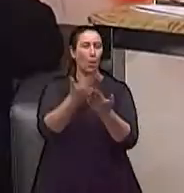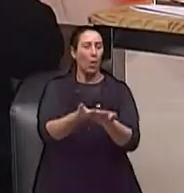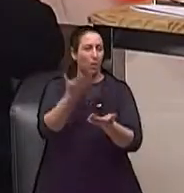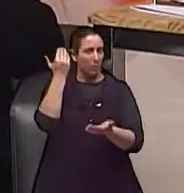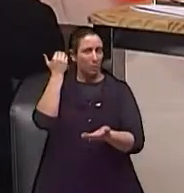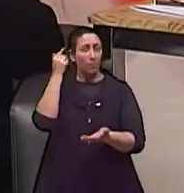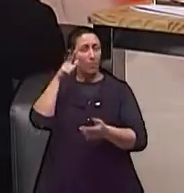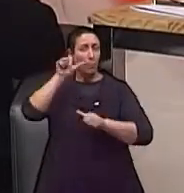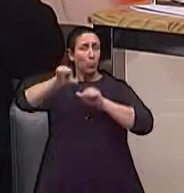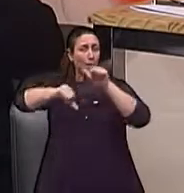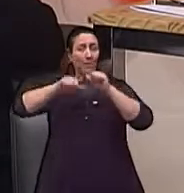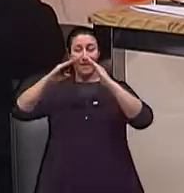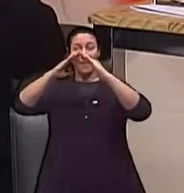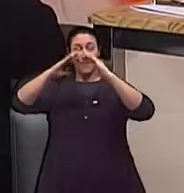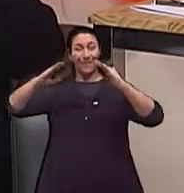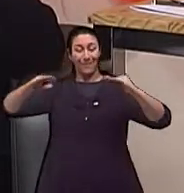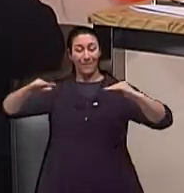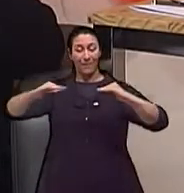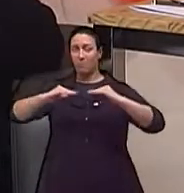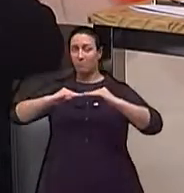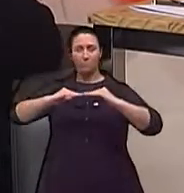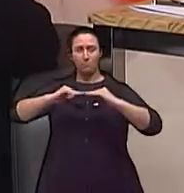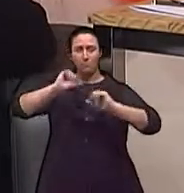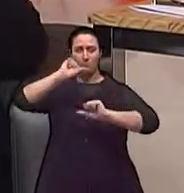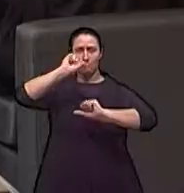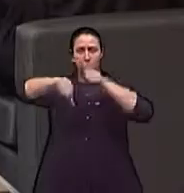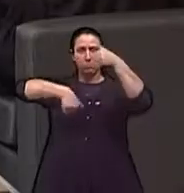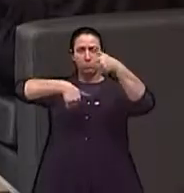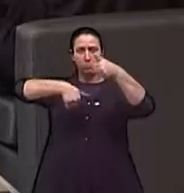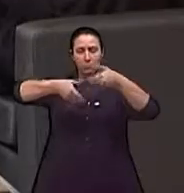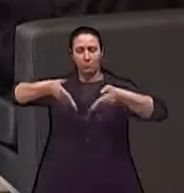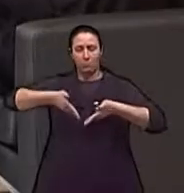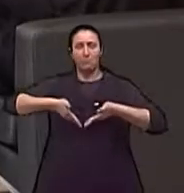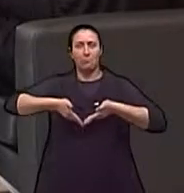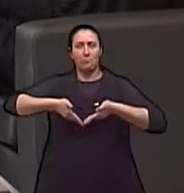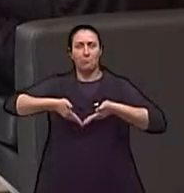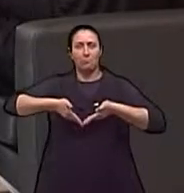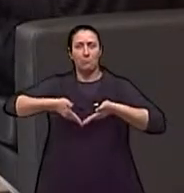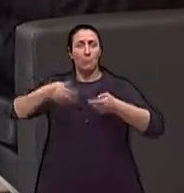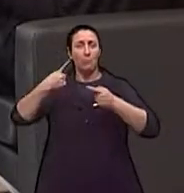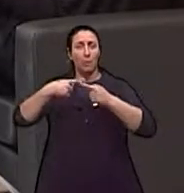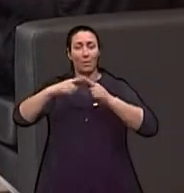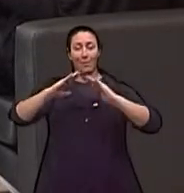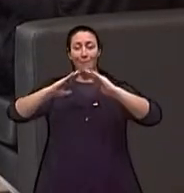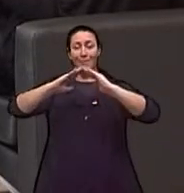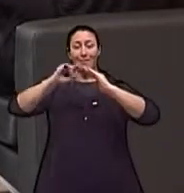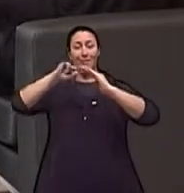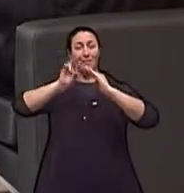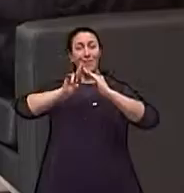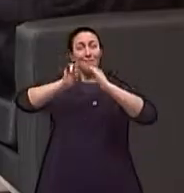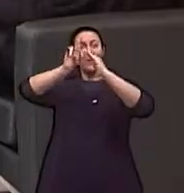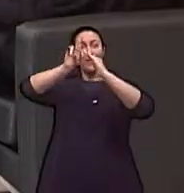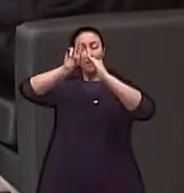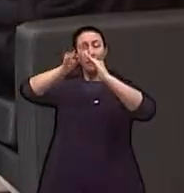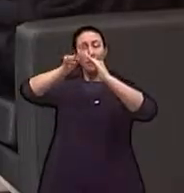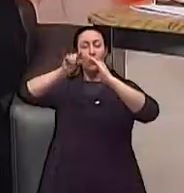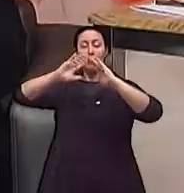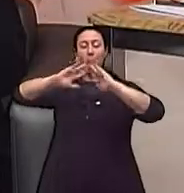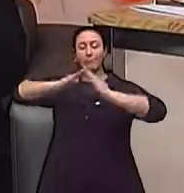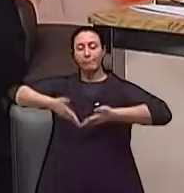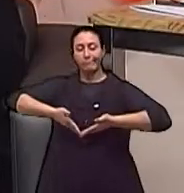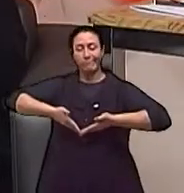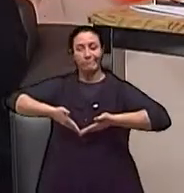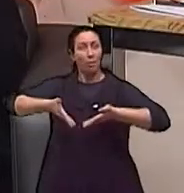mudando ela tá se invertendo né tá abrindo lá em cima invertendo e e a f menos nasce-se menos e morre-se